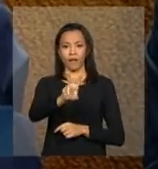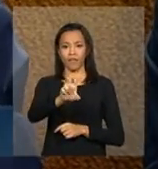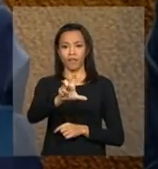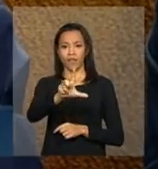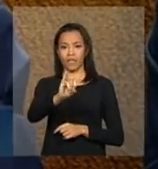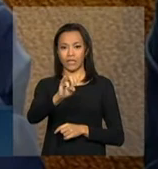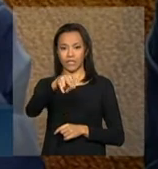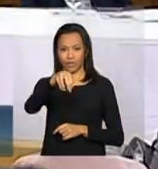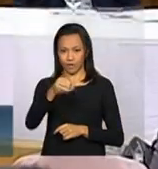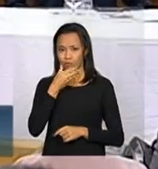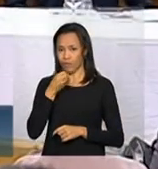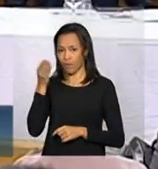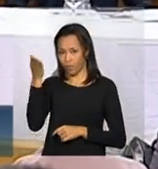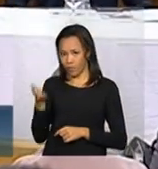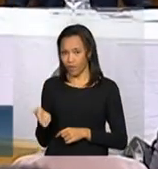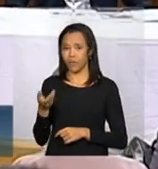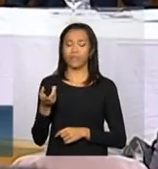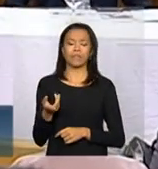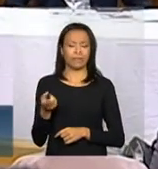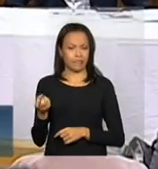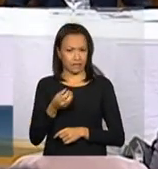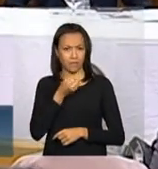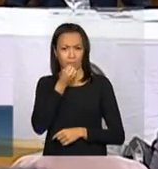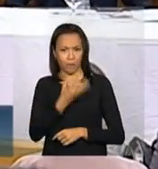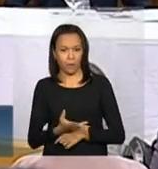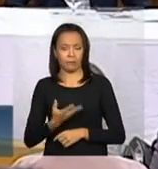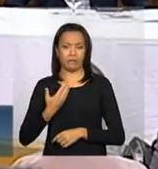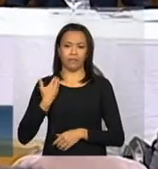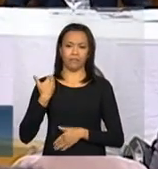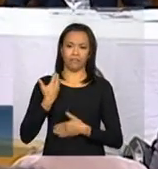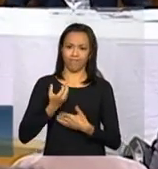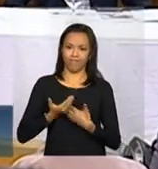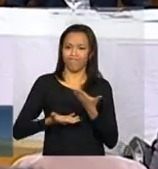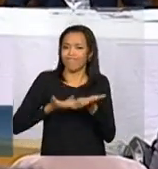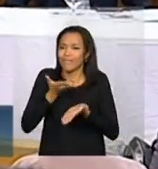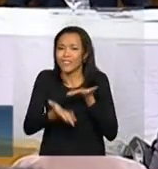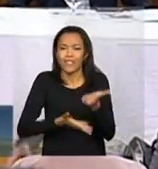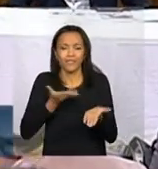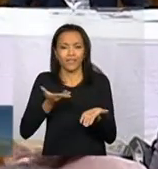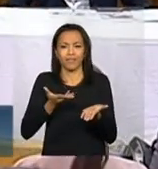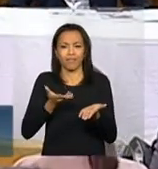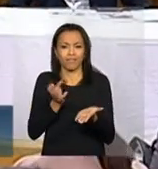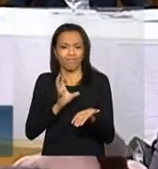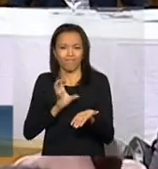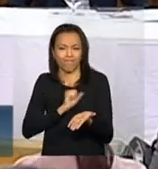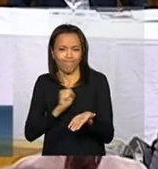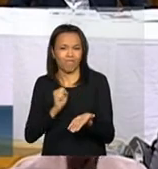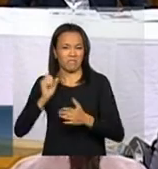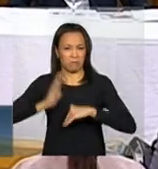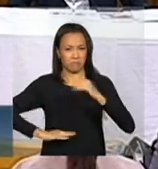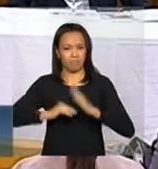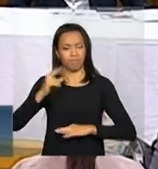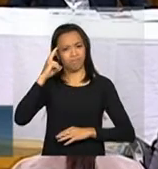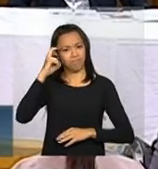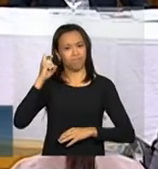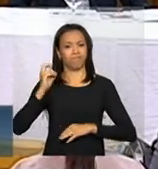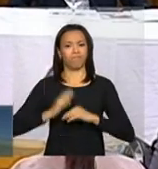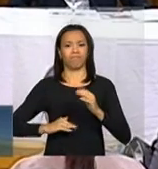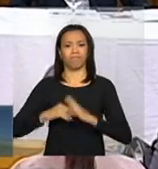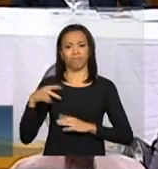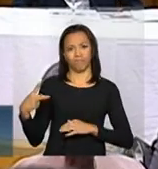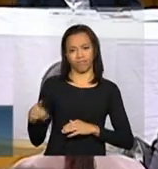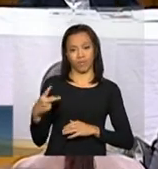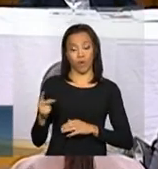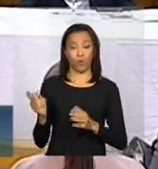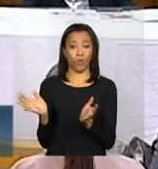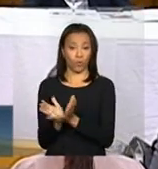ter conduzido aí com muita dedicação, paixão e competência esse processo, junto com o pessoal